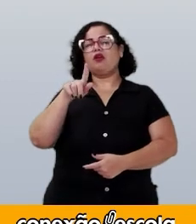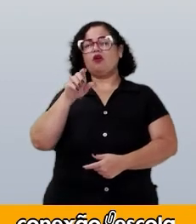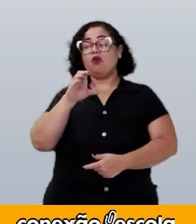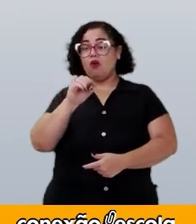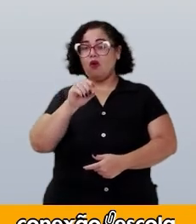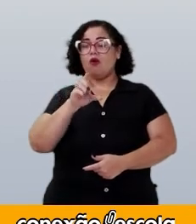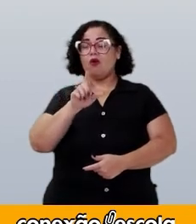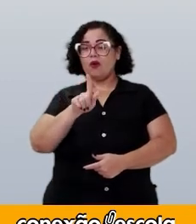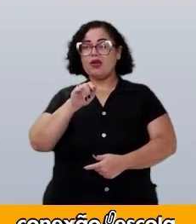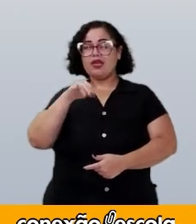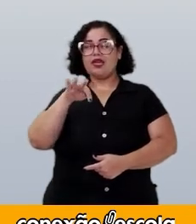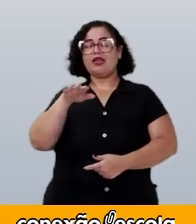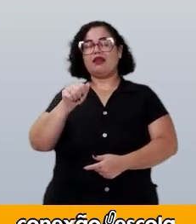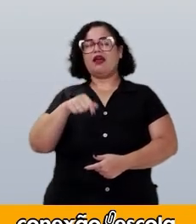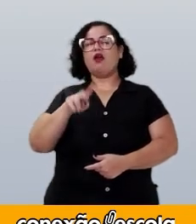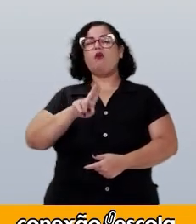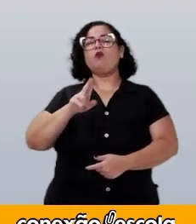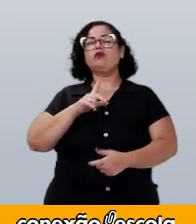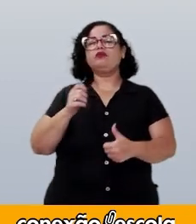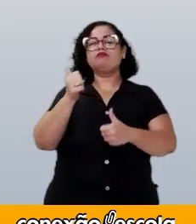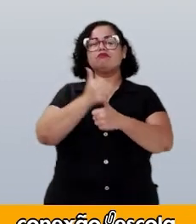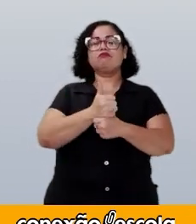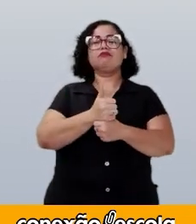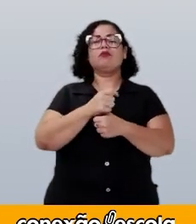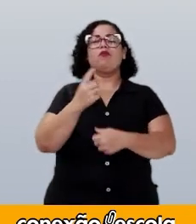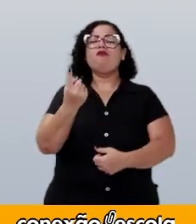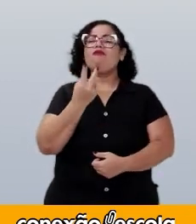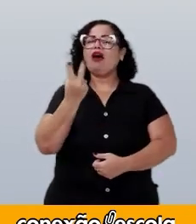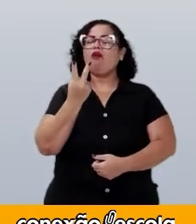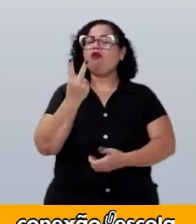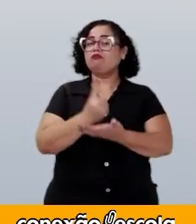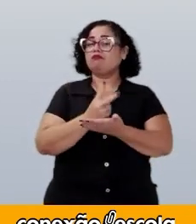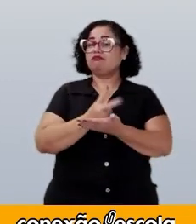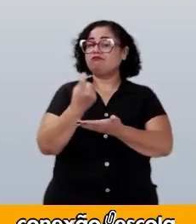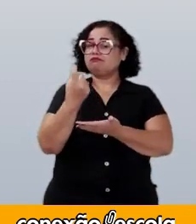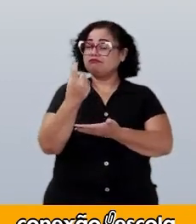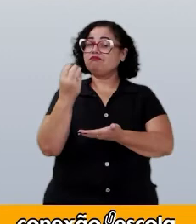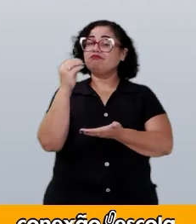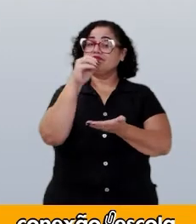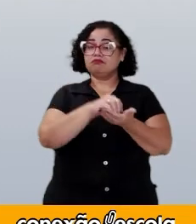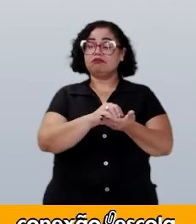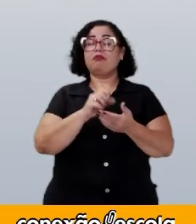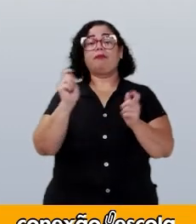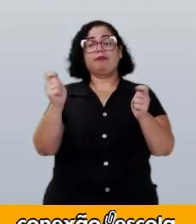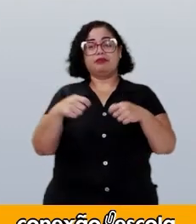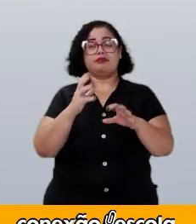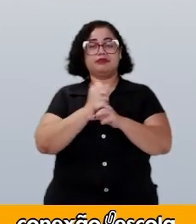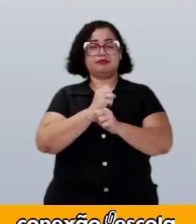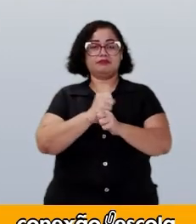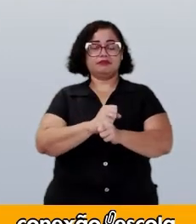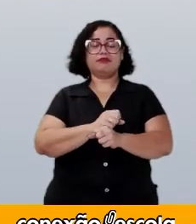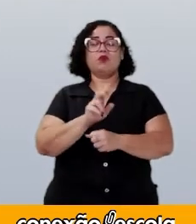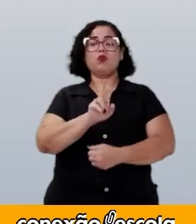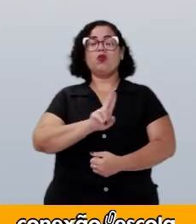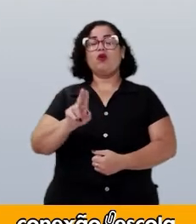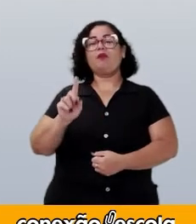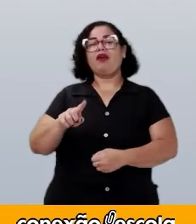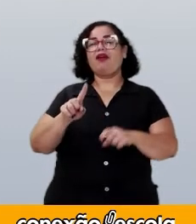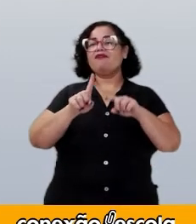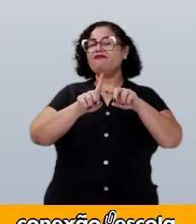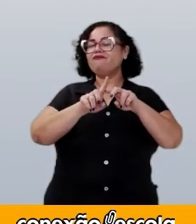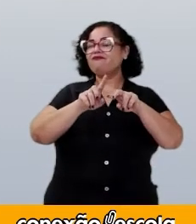é utilizada assumindo um único valor e valor que pode ser calculado. Ela é chamada